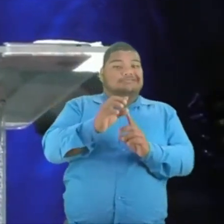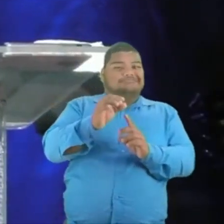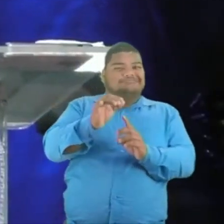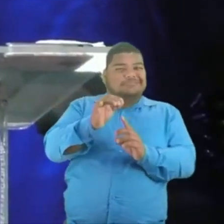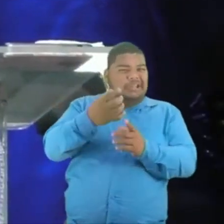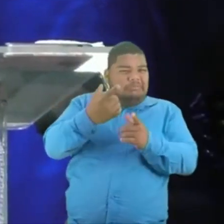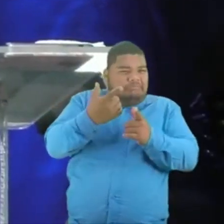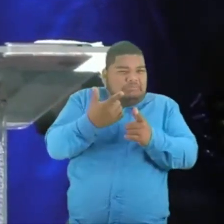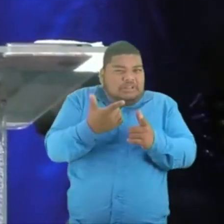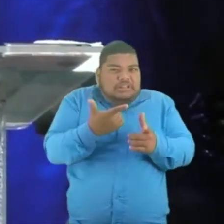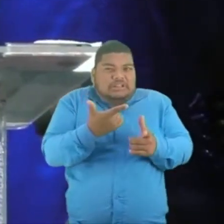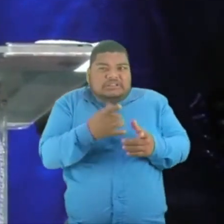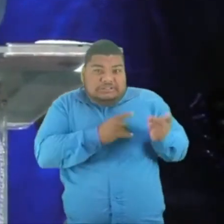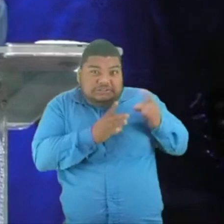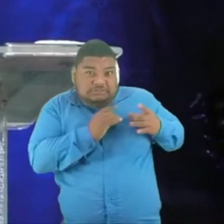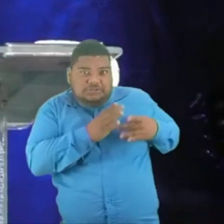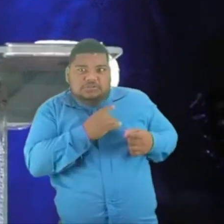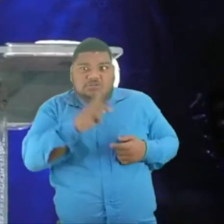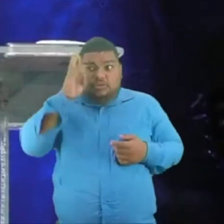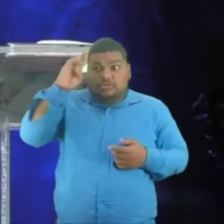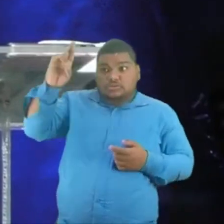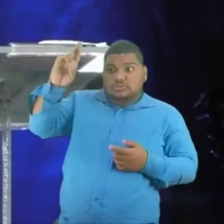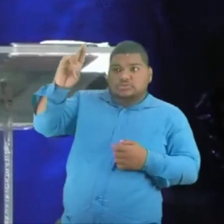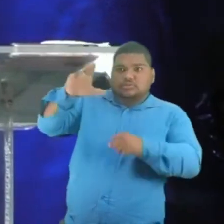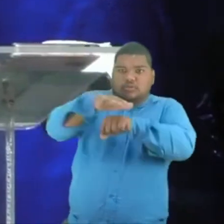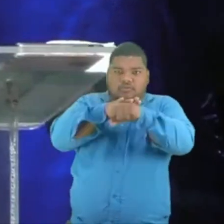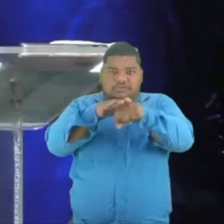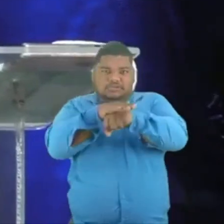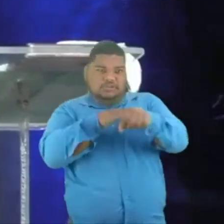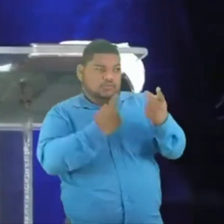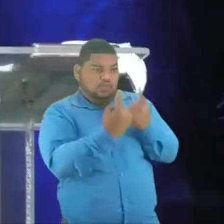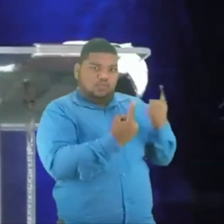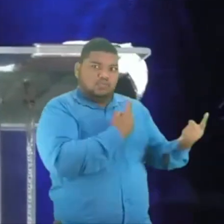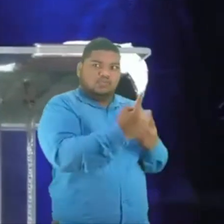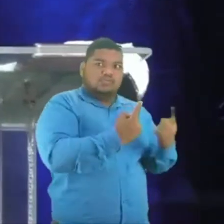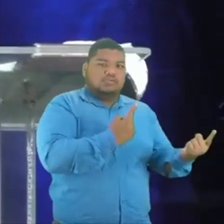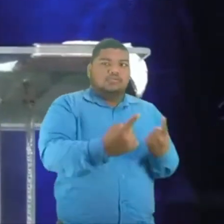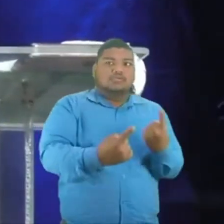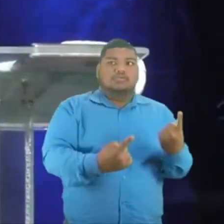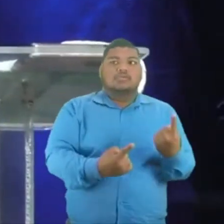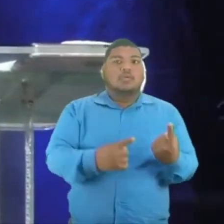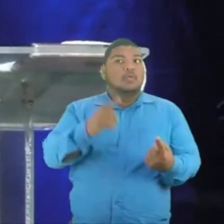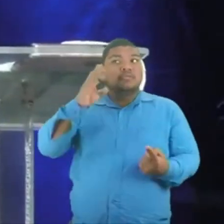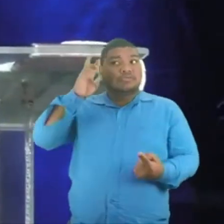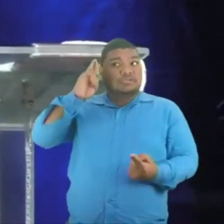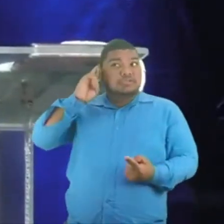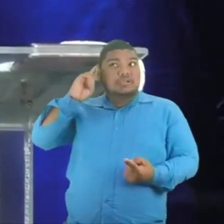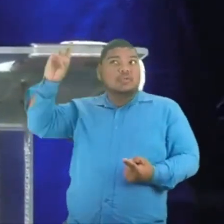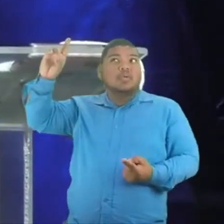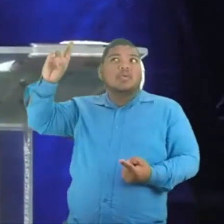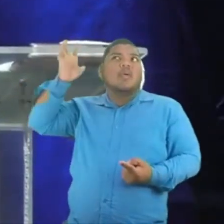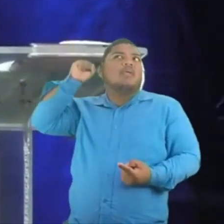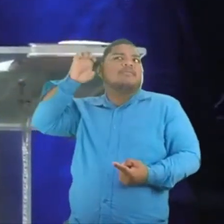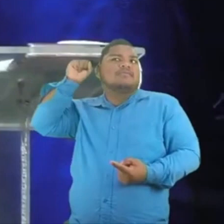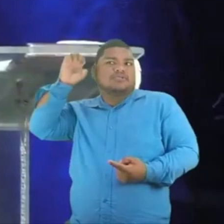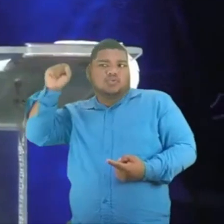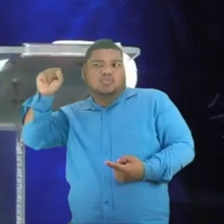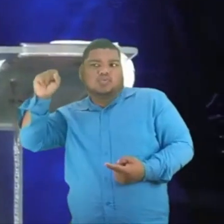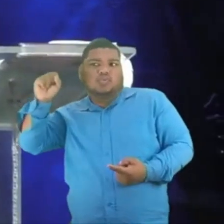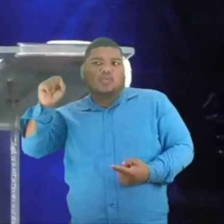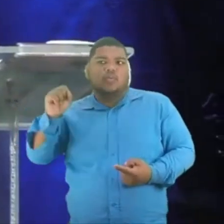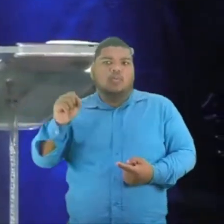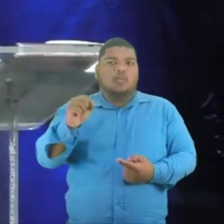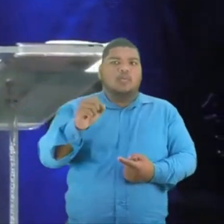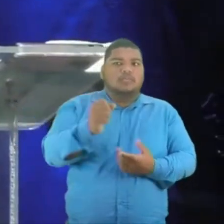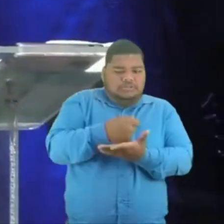conversaram uns com os outros. Mudou o discurso. E o Senhor os ouviu com atenção. Foi escrito um livro como